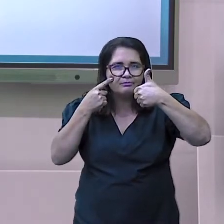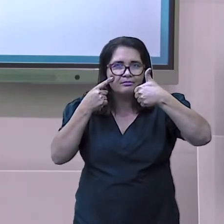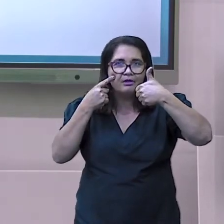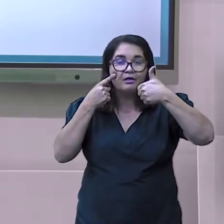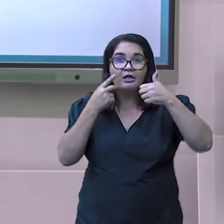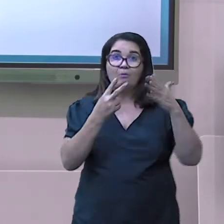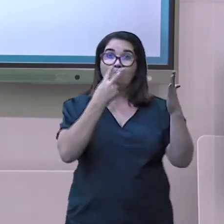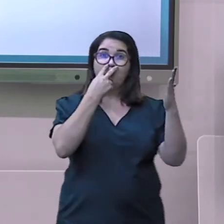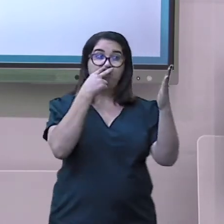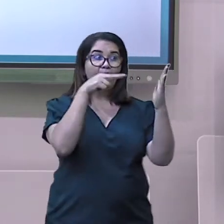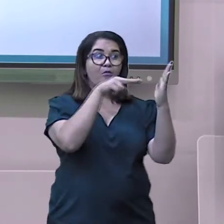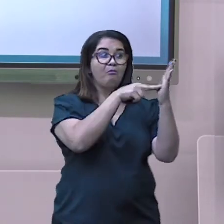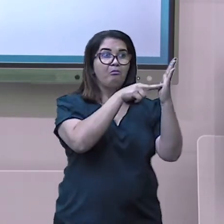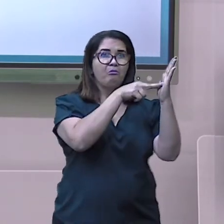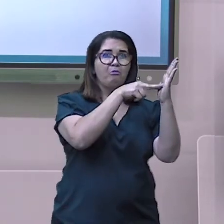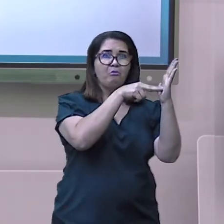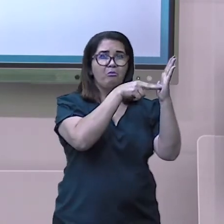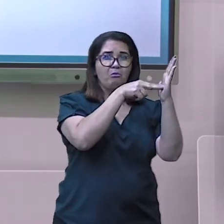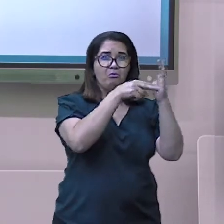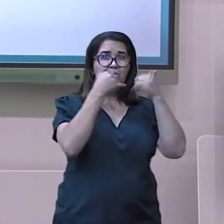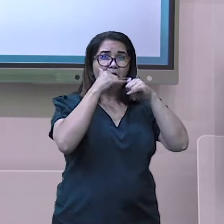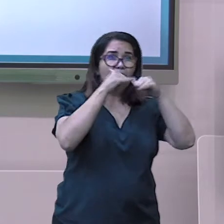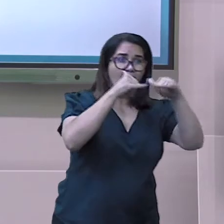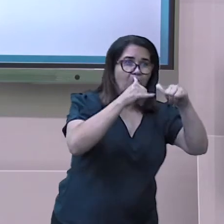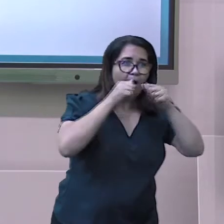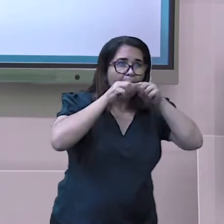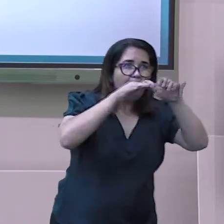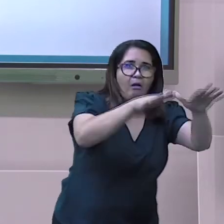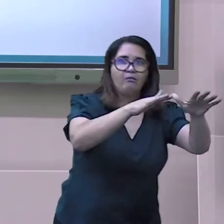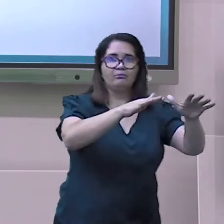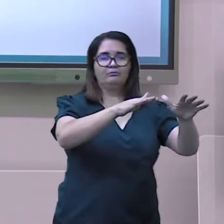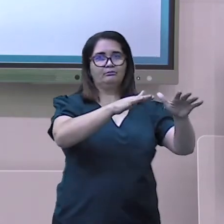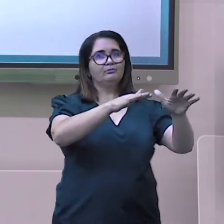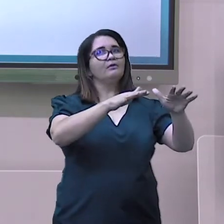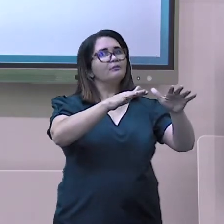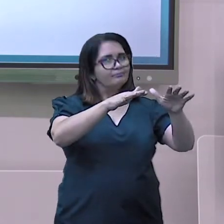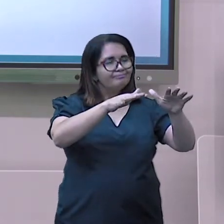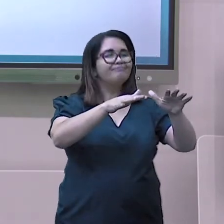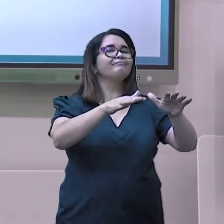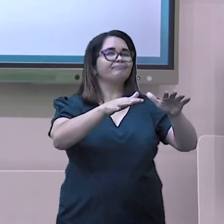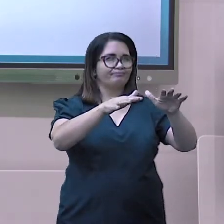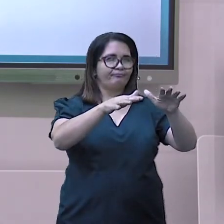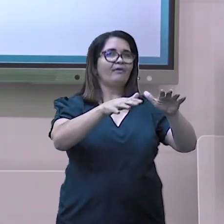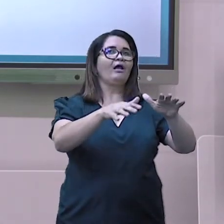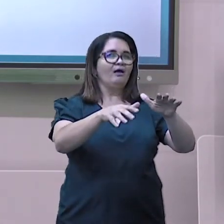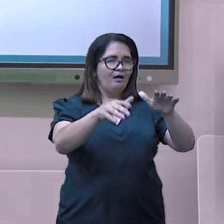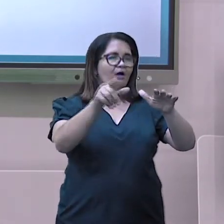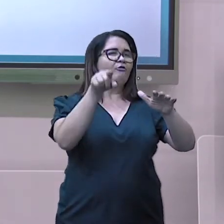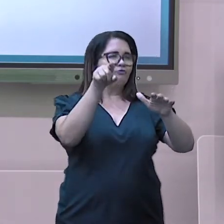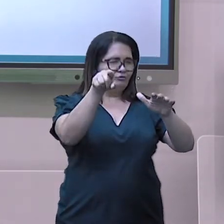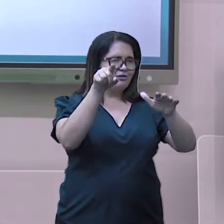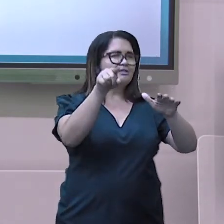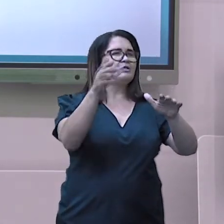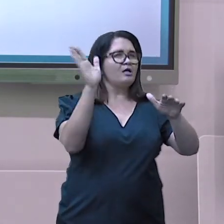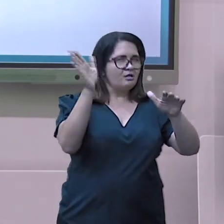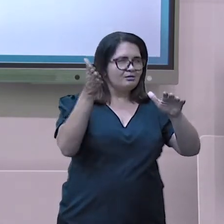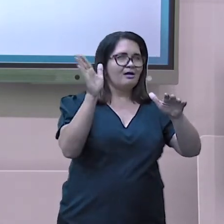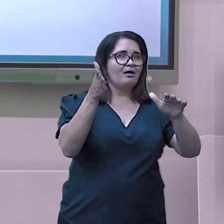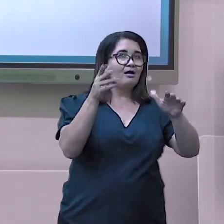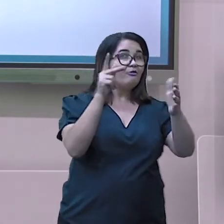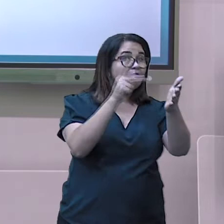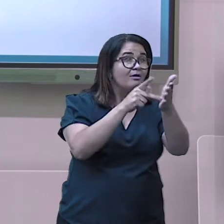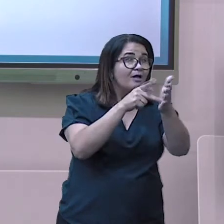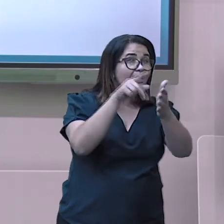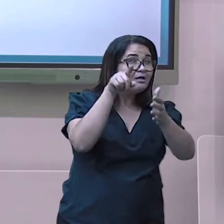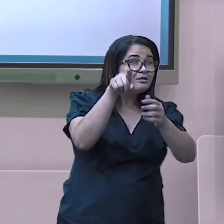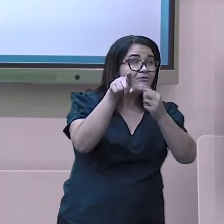tenho certeza que alguém aí na sua casa se identificou nesse momento. Tenho certeza